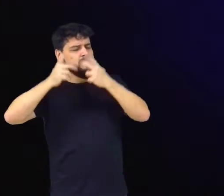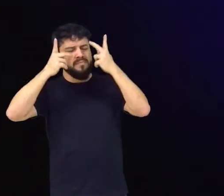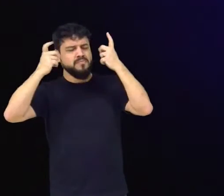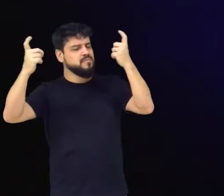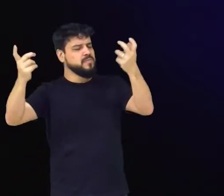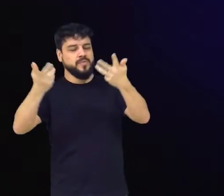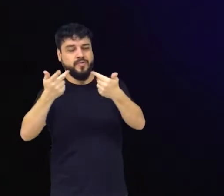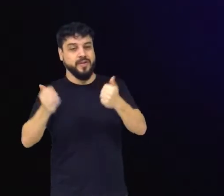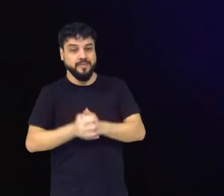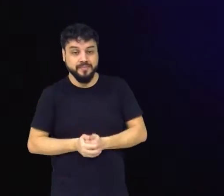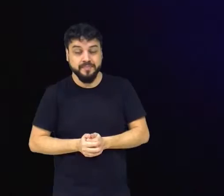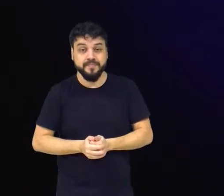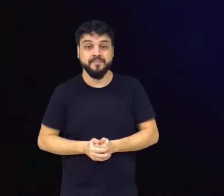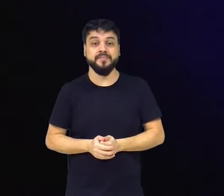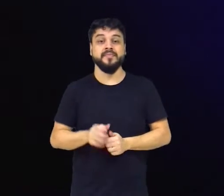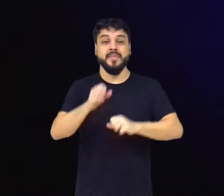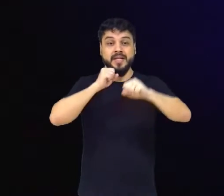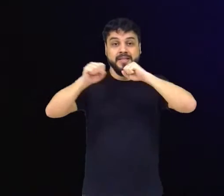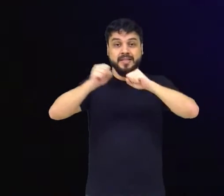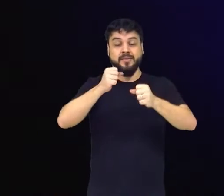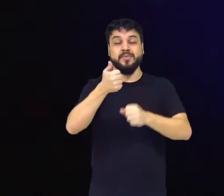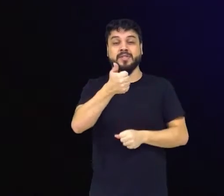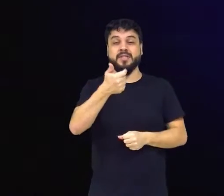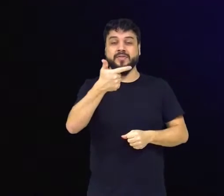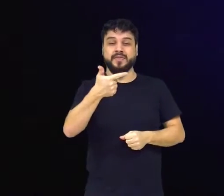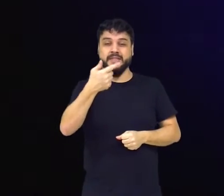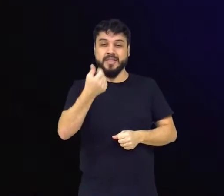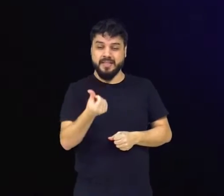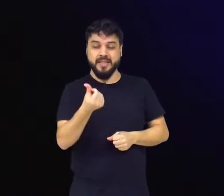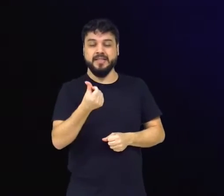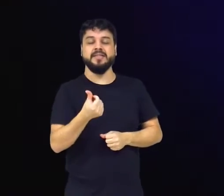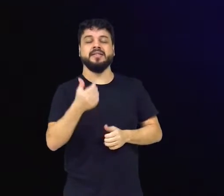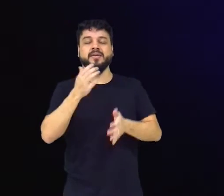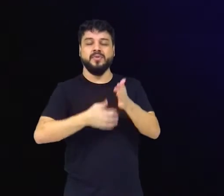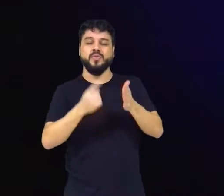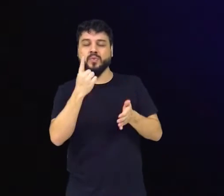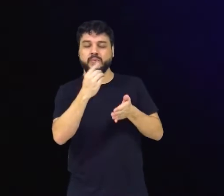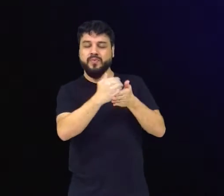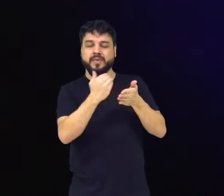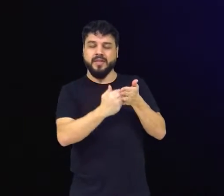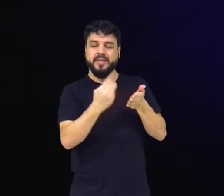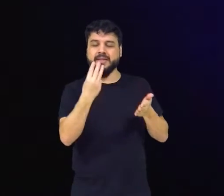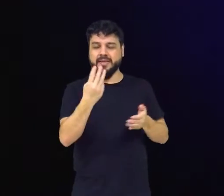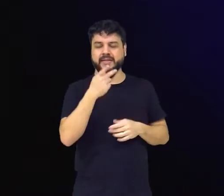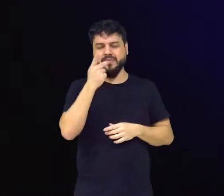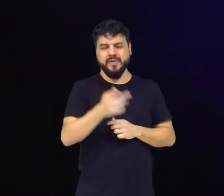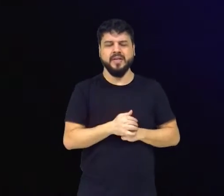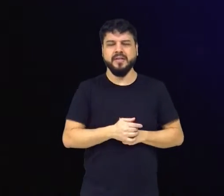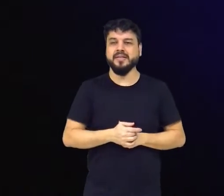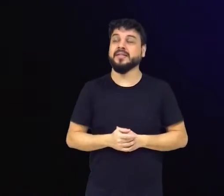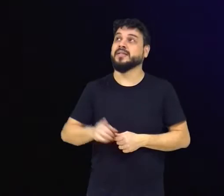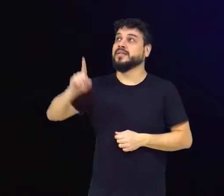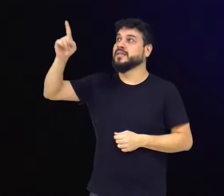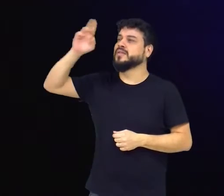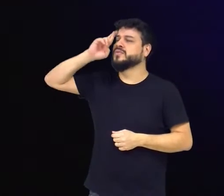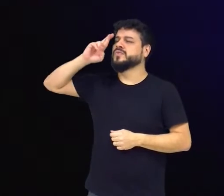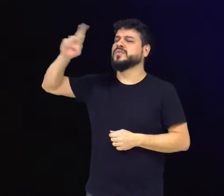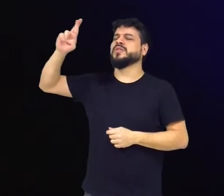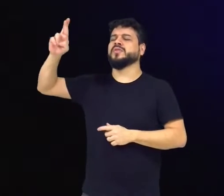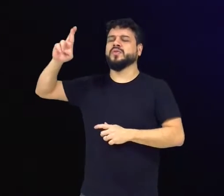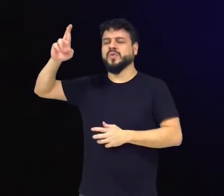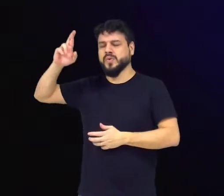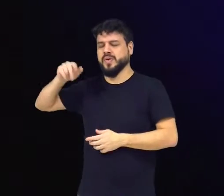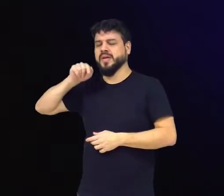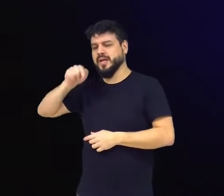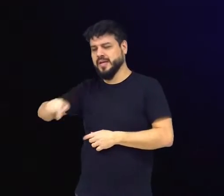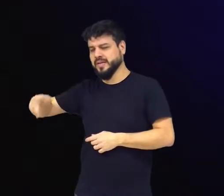Salmo 126, verso de 1 a 3. Quando o Senhor trouxe do cativo os que voltaram a Sião, estavam